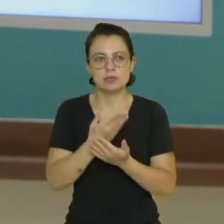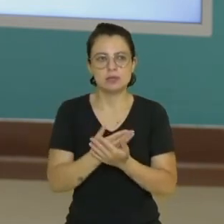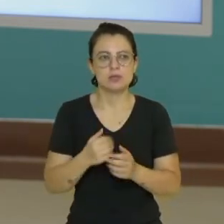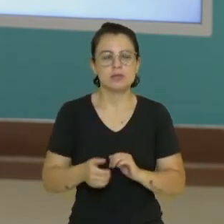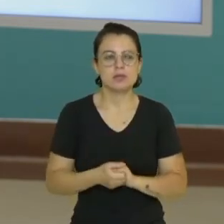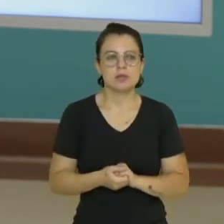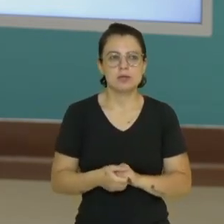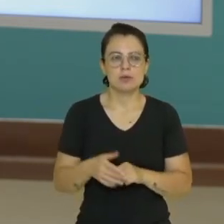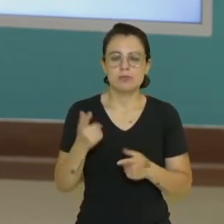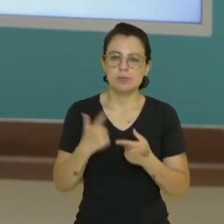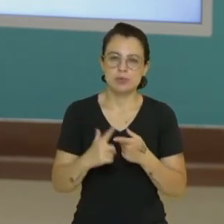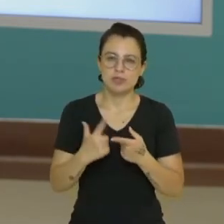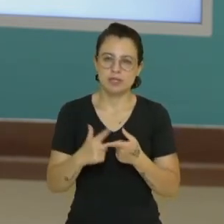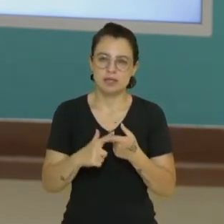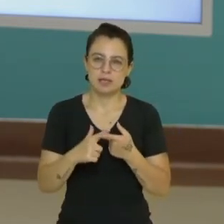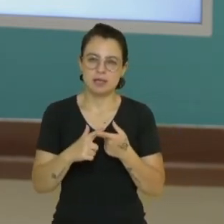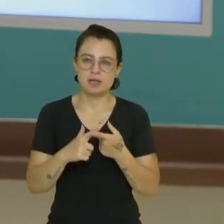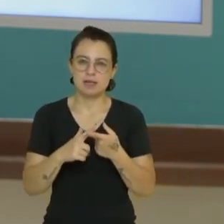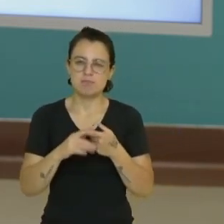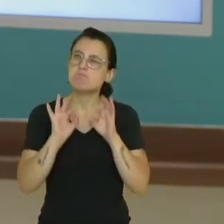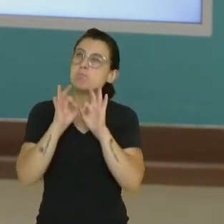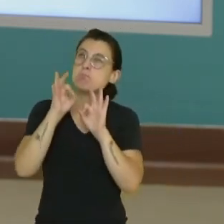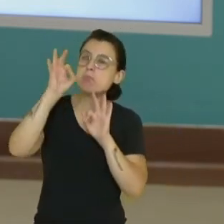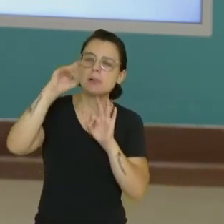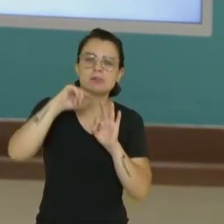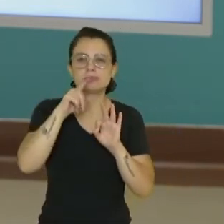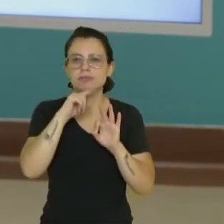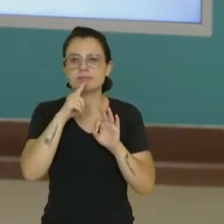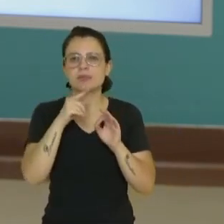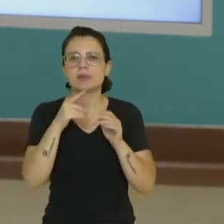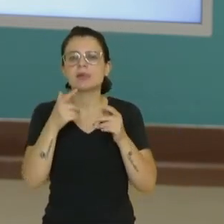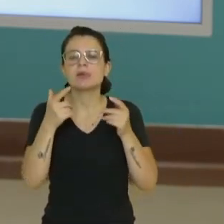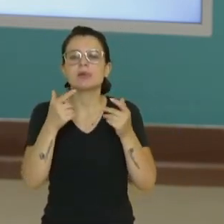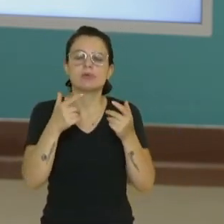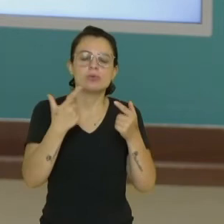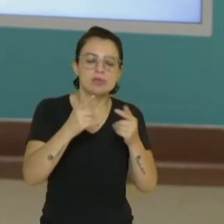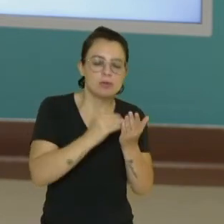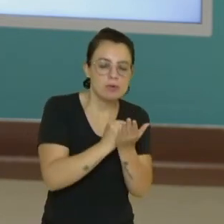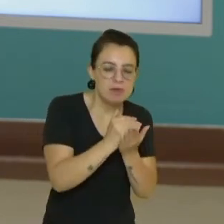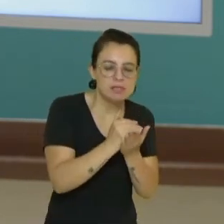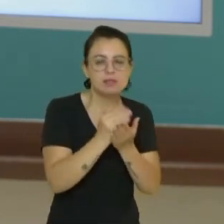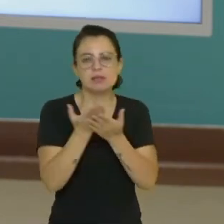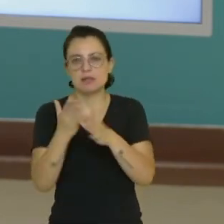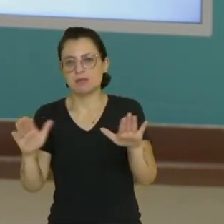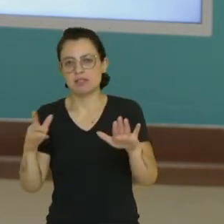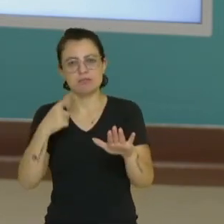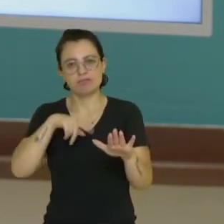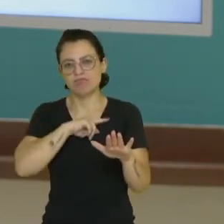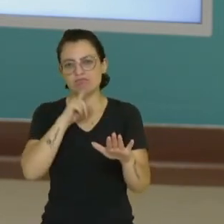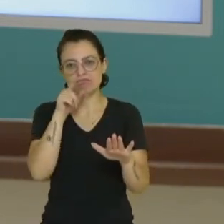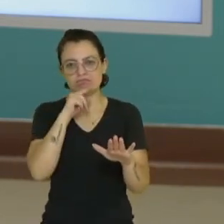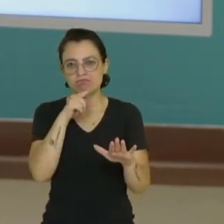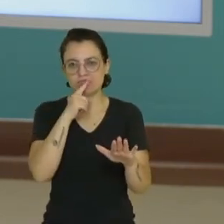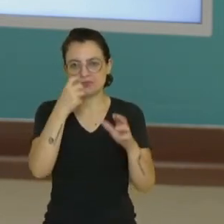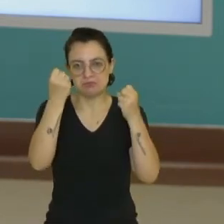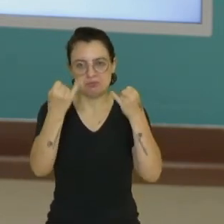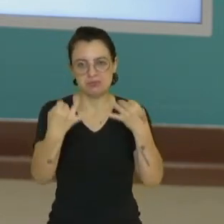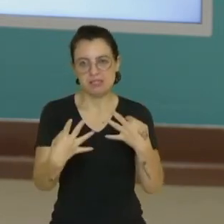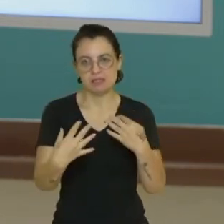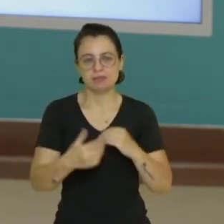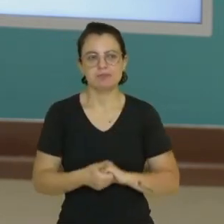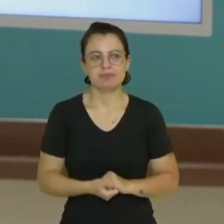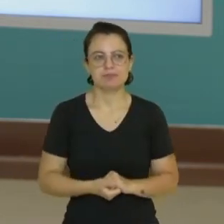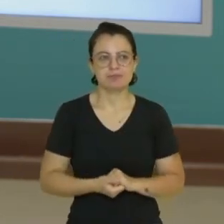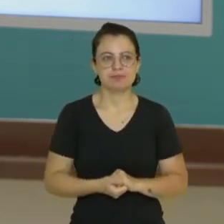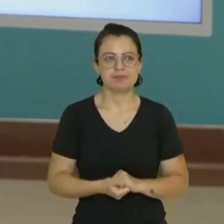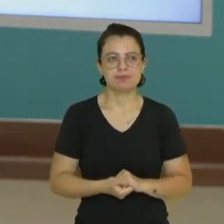camada, ela é tão rarefeita que a gente não sabe aonde ela começa e aonde ela termina, aonde começa a atmosfera e aonde